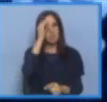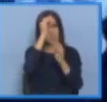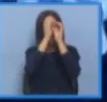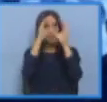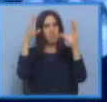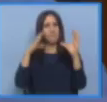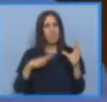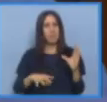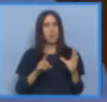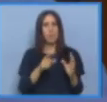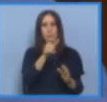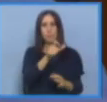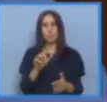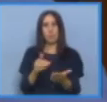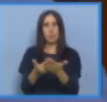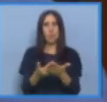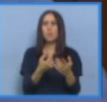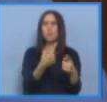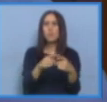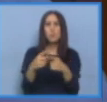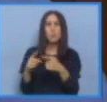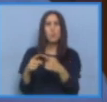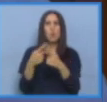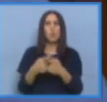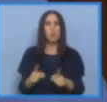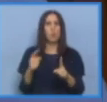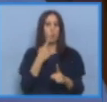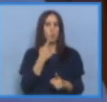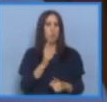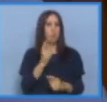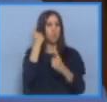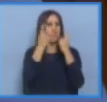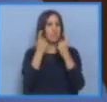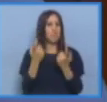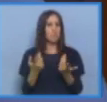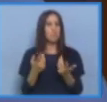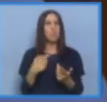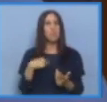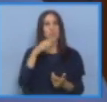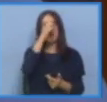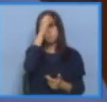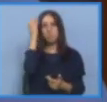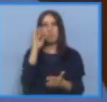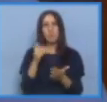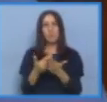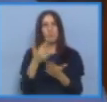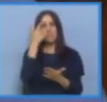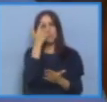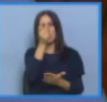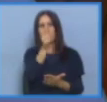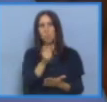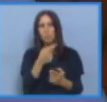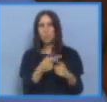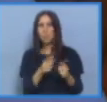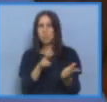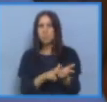esta, possibilitar às pessoas de que o diferente não é tão diferente como nós pensamos, porque muitas vezes a ignorância leva a pensar que o outro é de facto